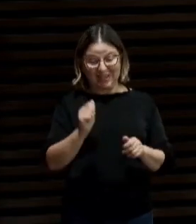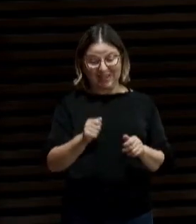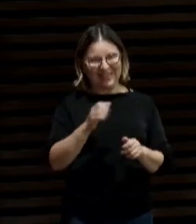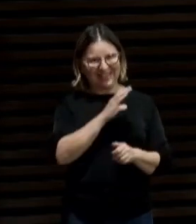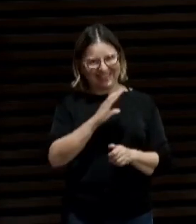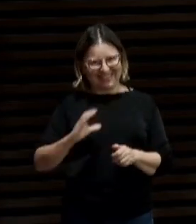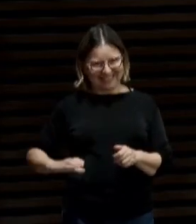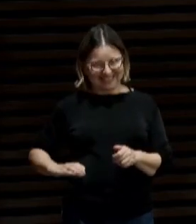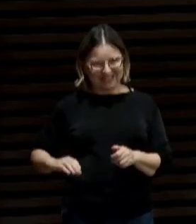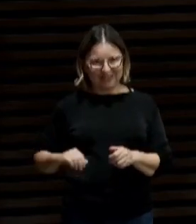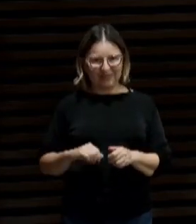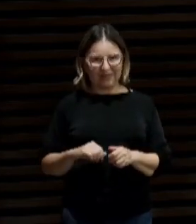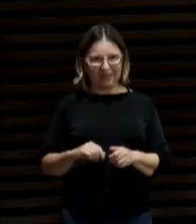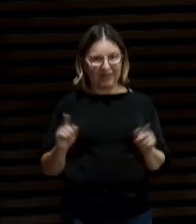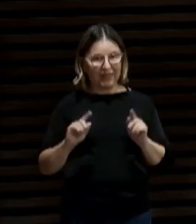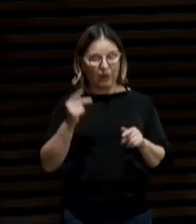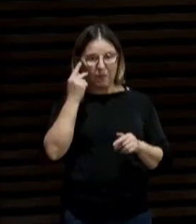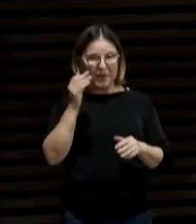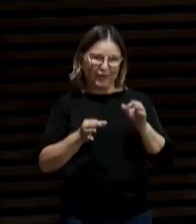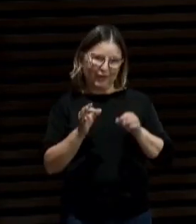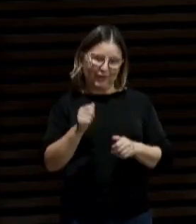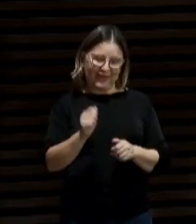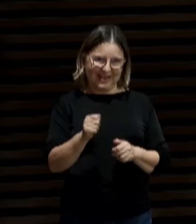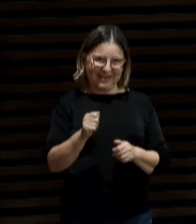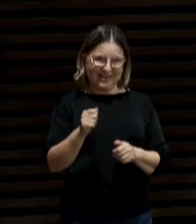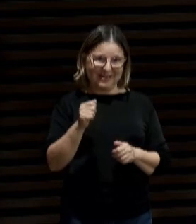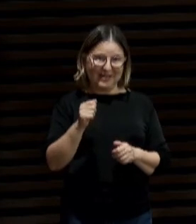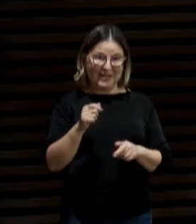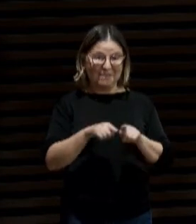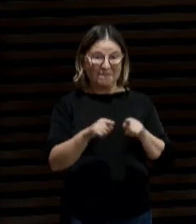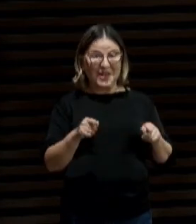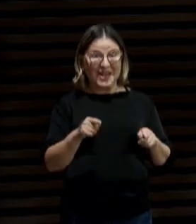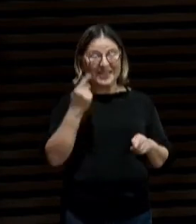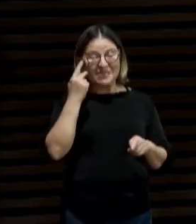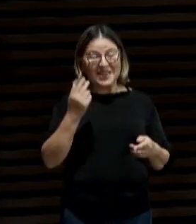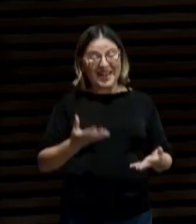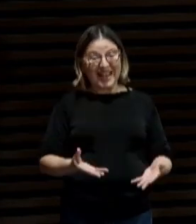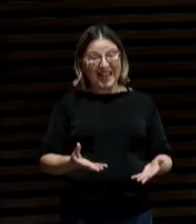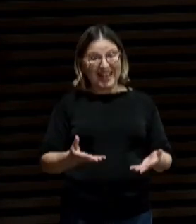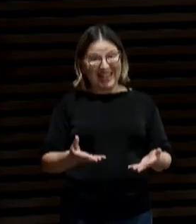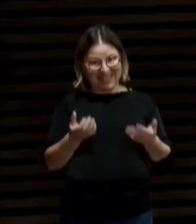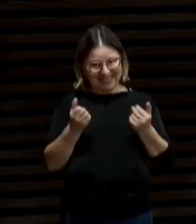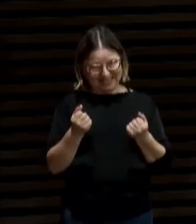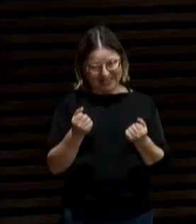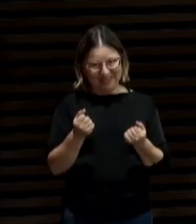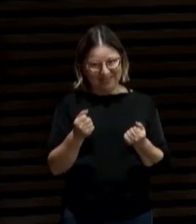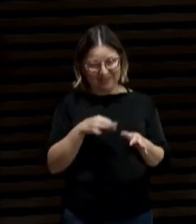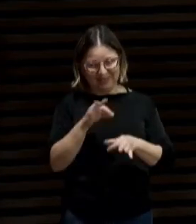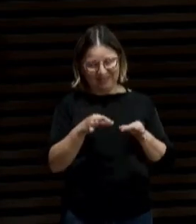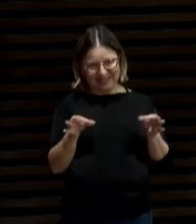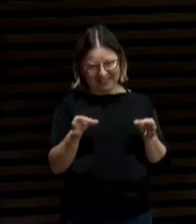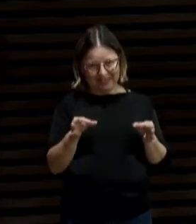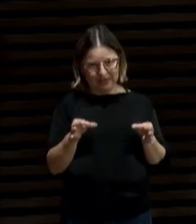aqui não é para julgamento, mas é para galardão. Porque eu e você, nós